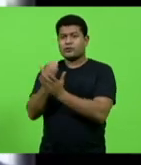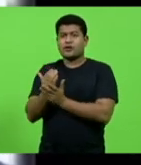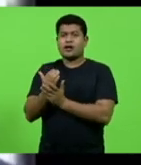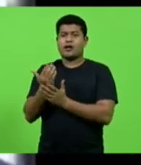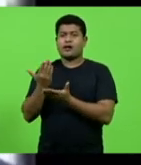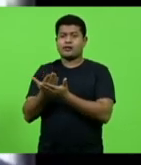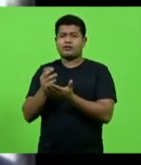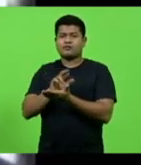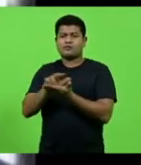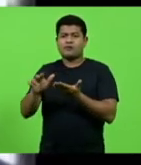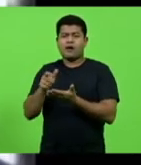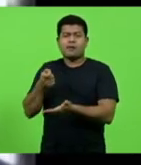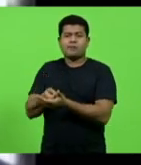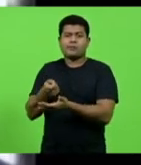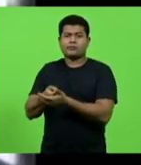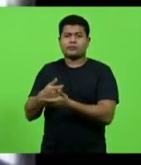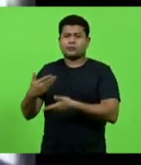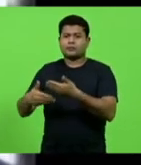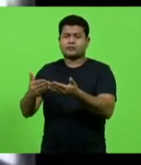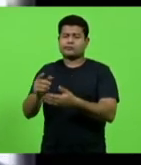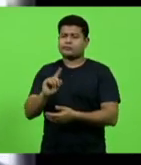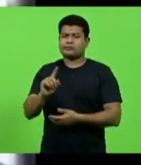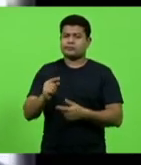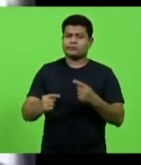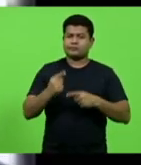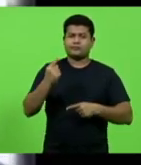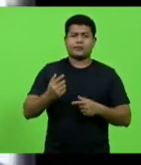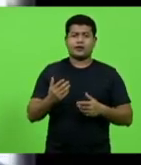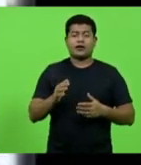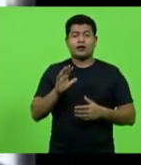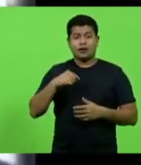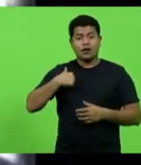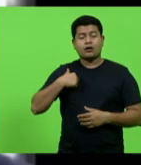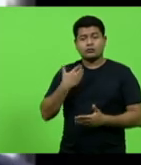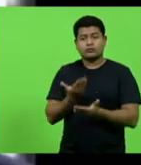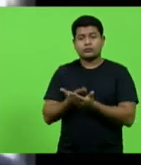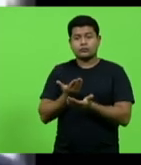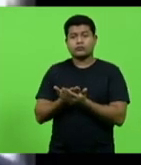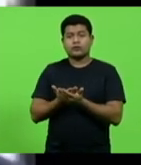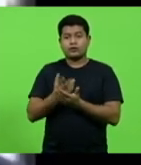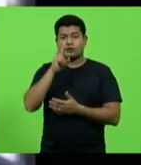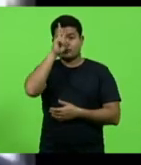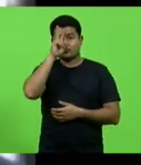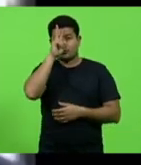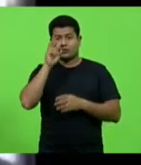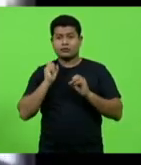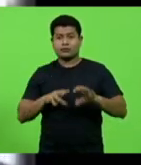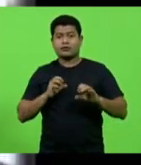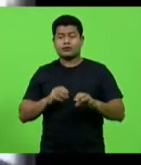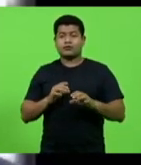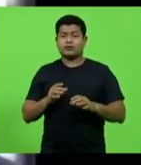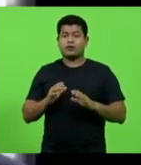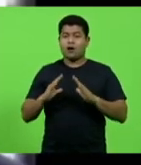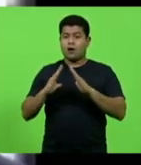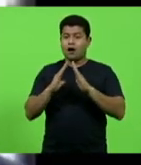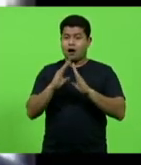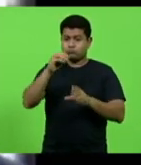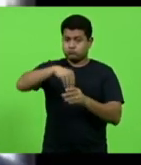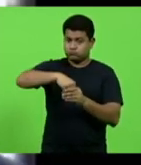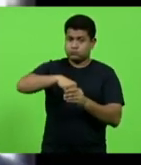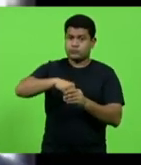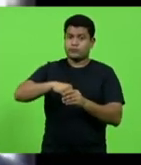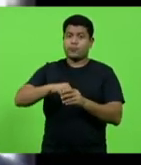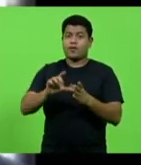obrigatoriedades, etc. Então, eu tenho estudado a história da educação domiciliar antes e depois